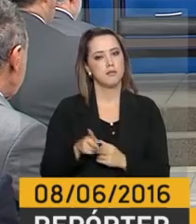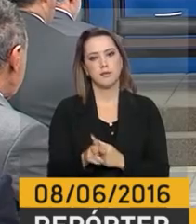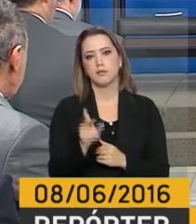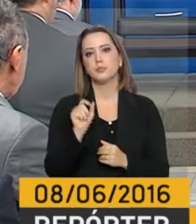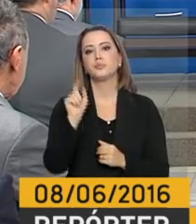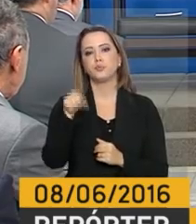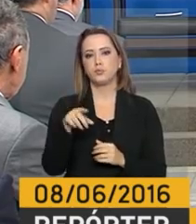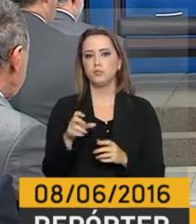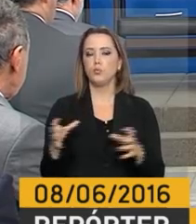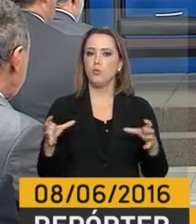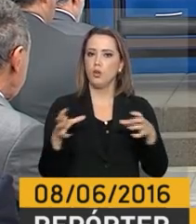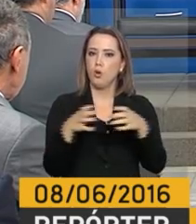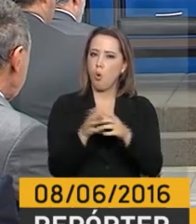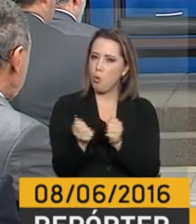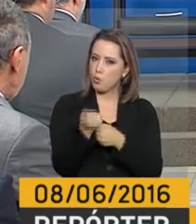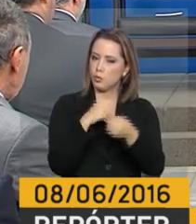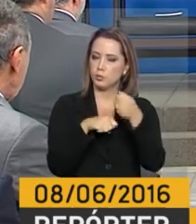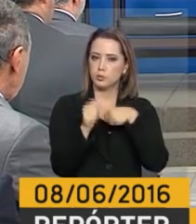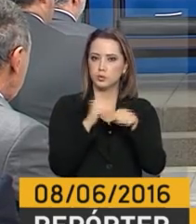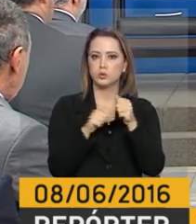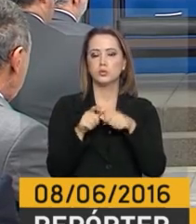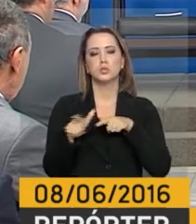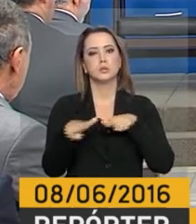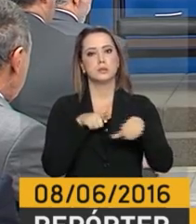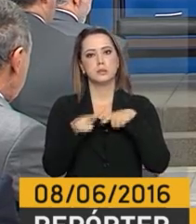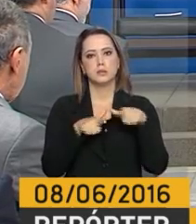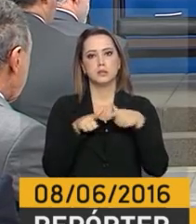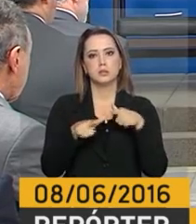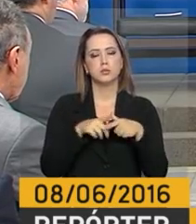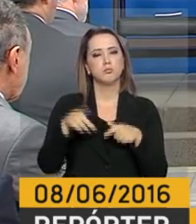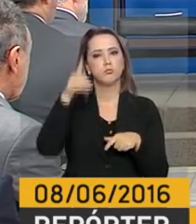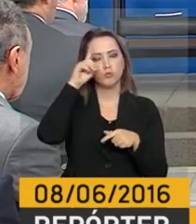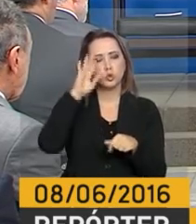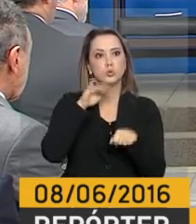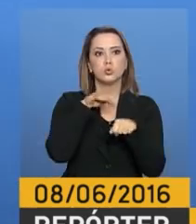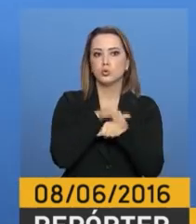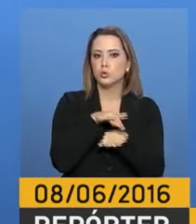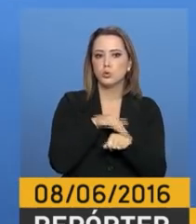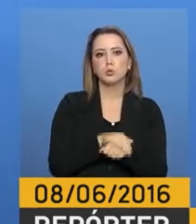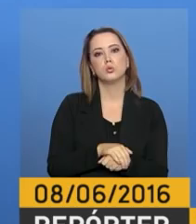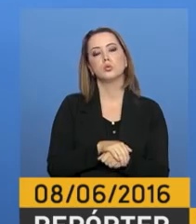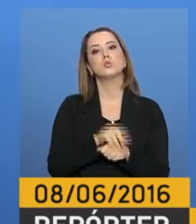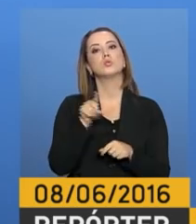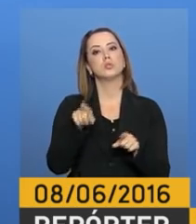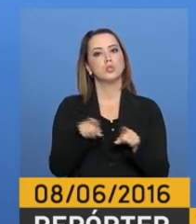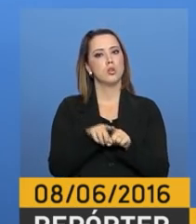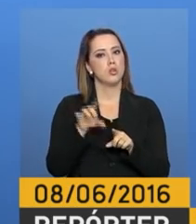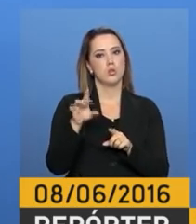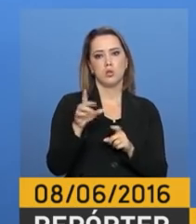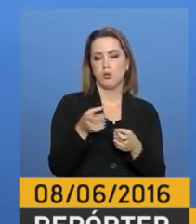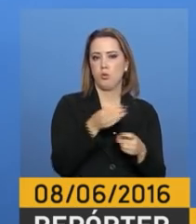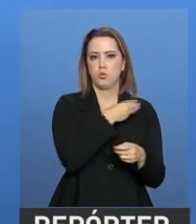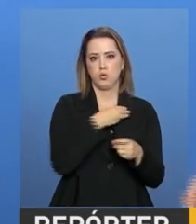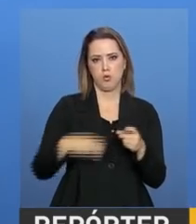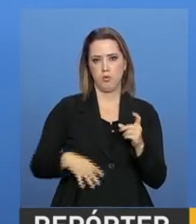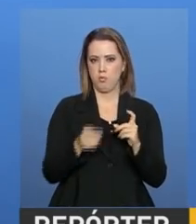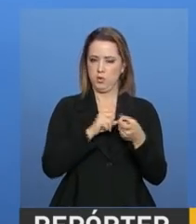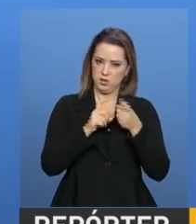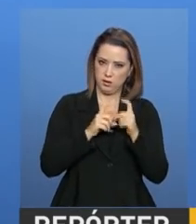equipe Econômica trabalha dia e noite não só a equipe no Ministério da Fazenda a